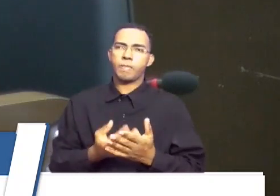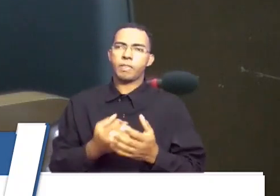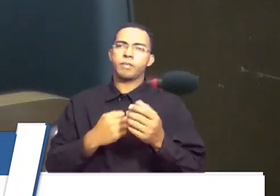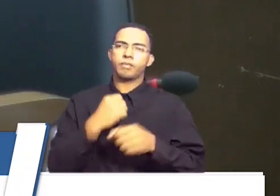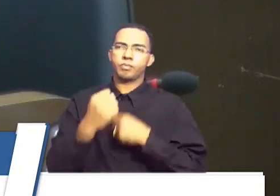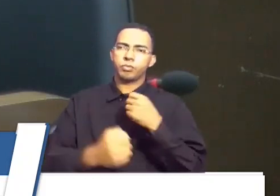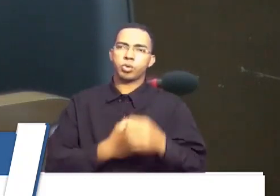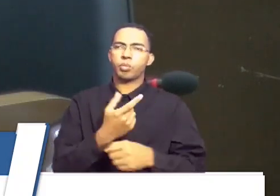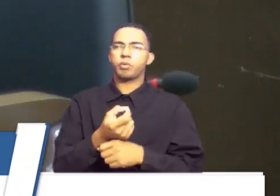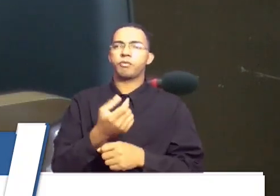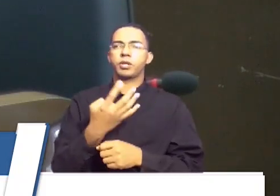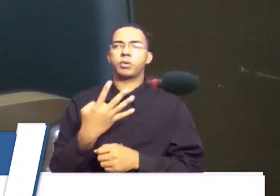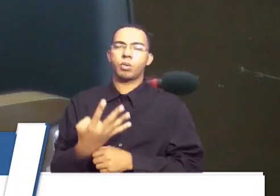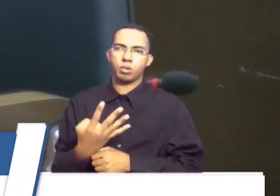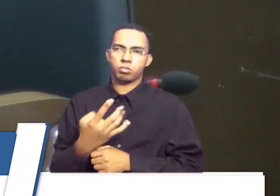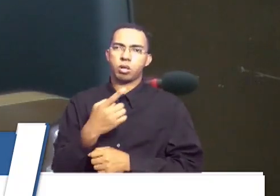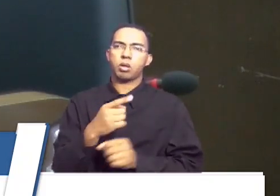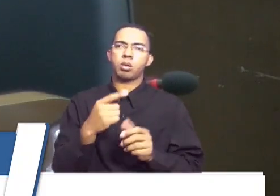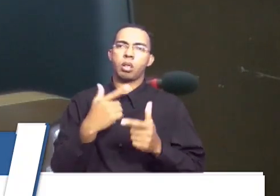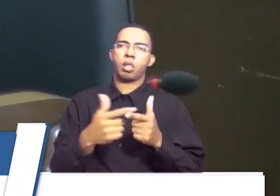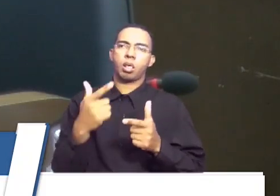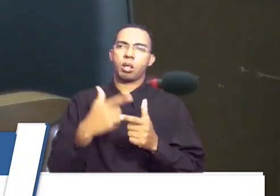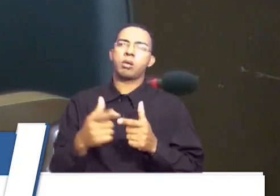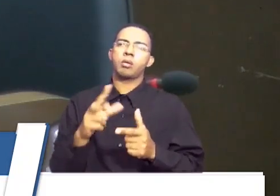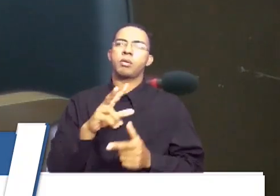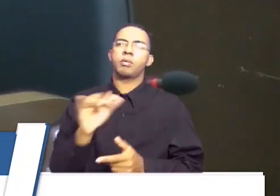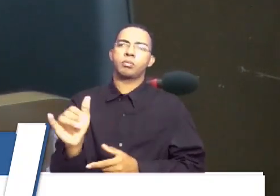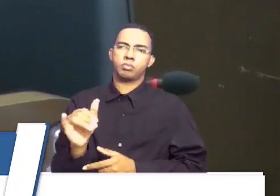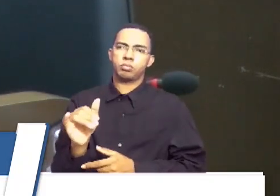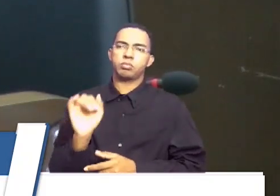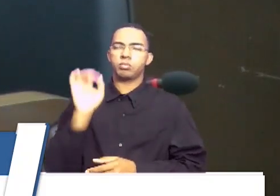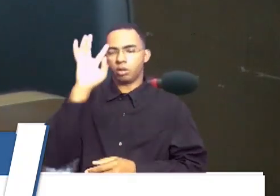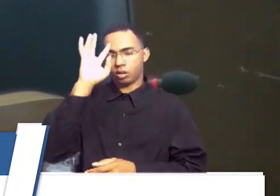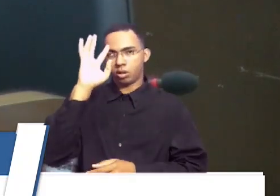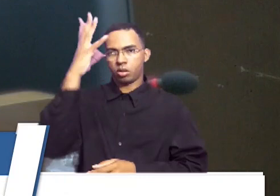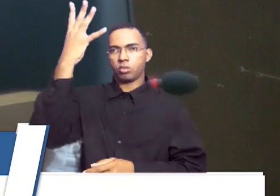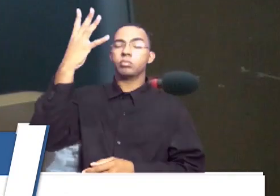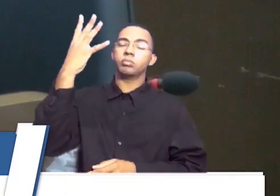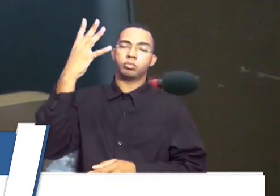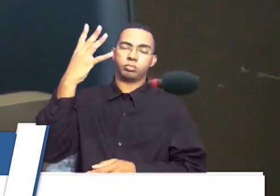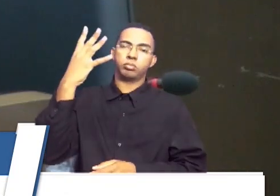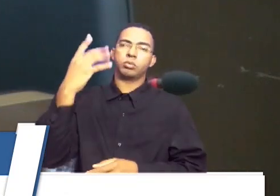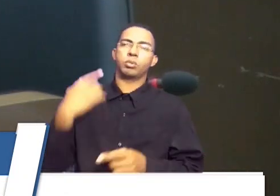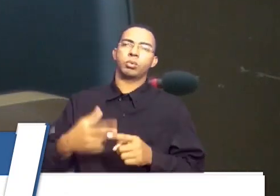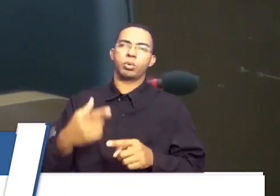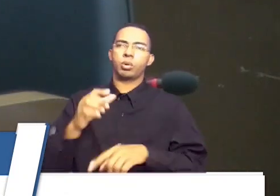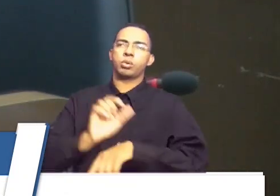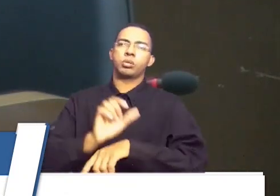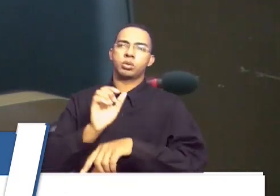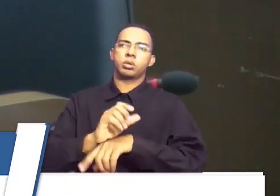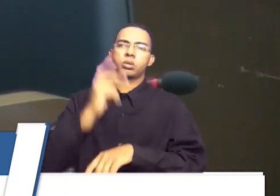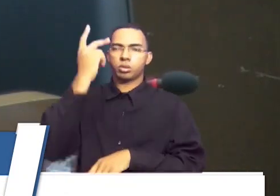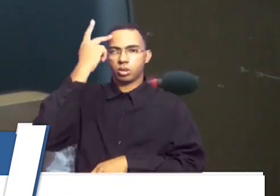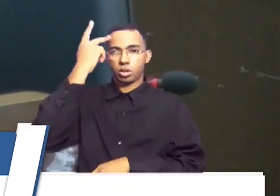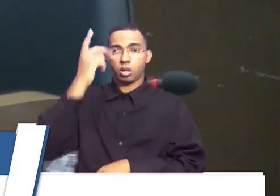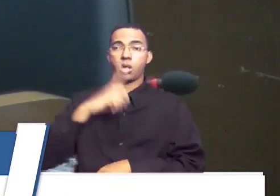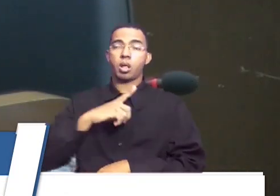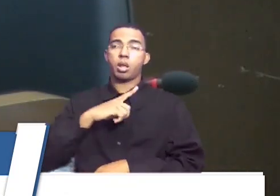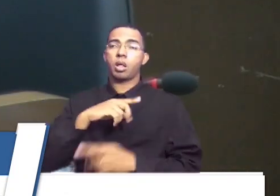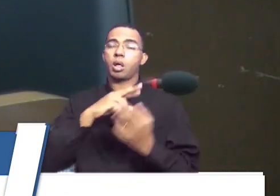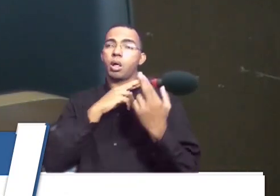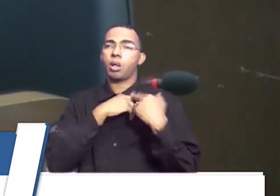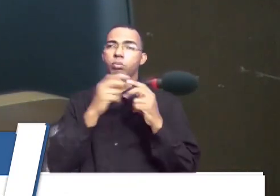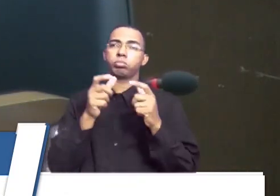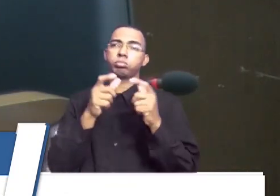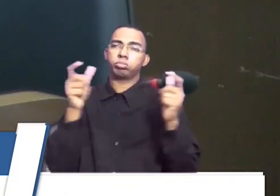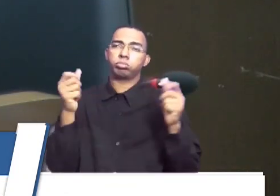2024, esse problema ele será resolvido, porque o Estado de São Paulo tem a responsabilidade maior na questão